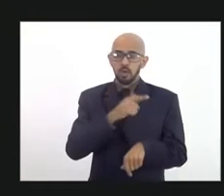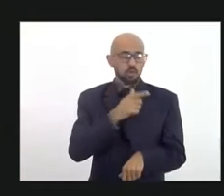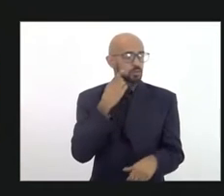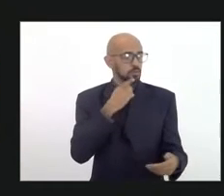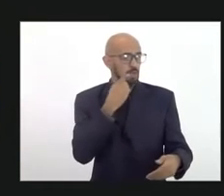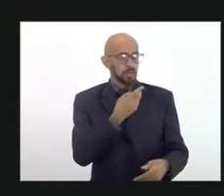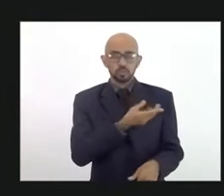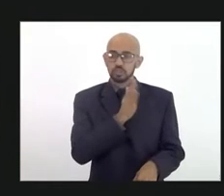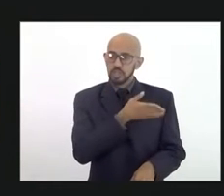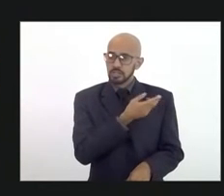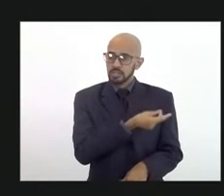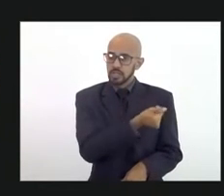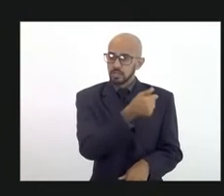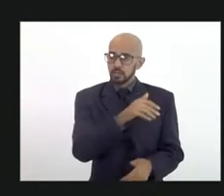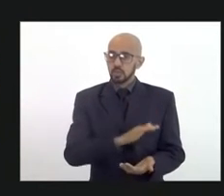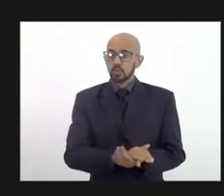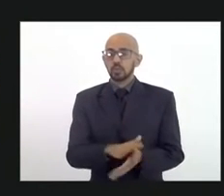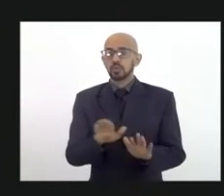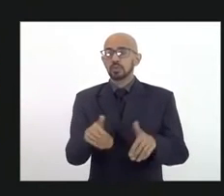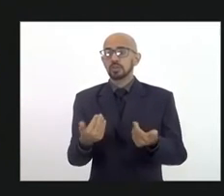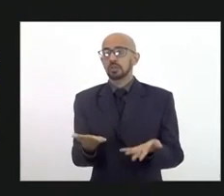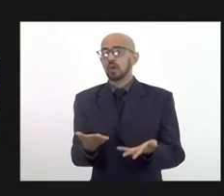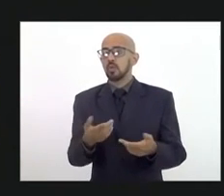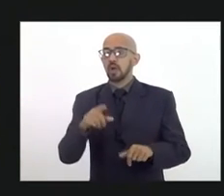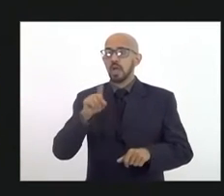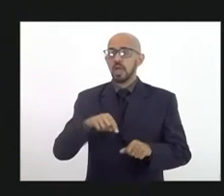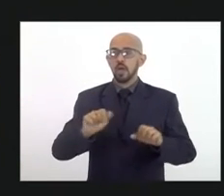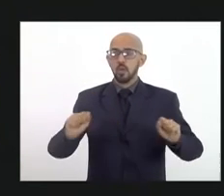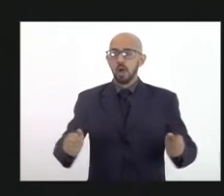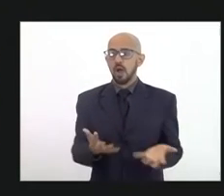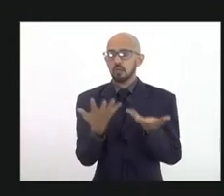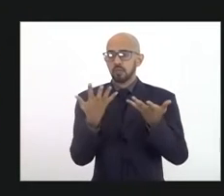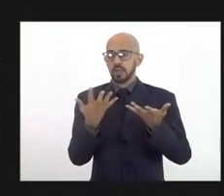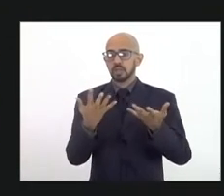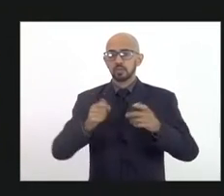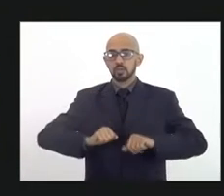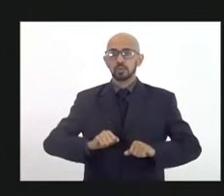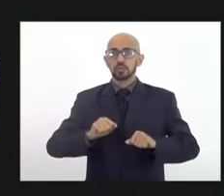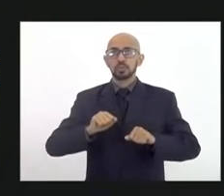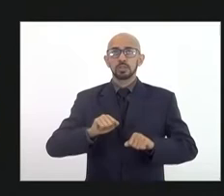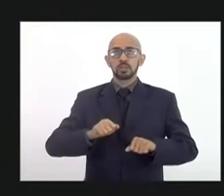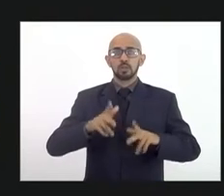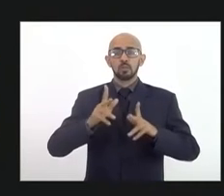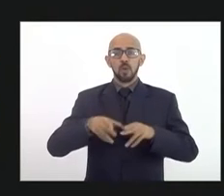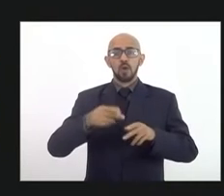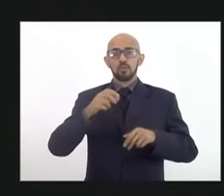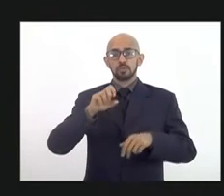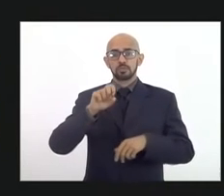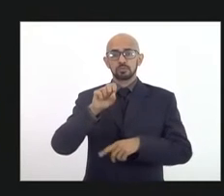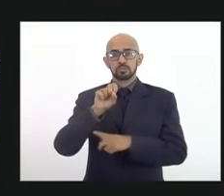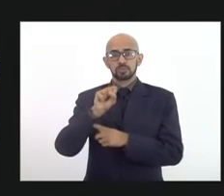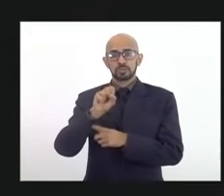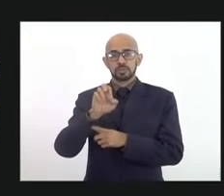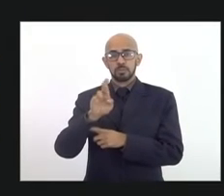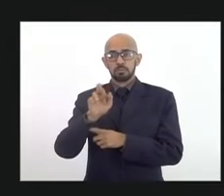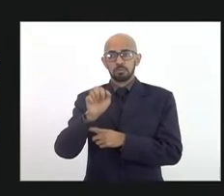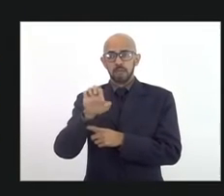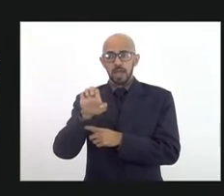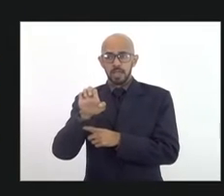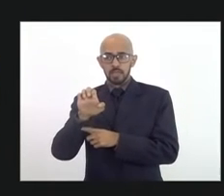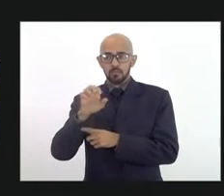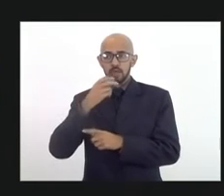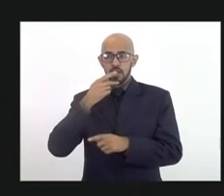na época que estava no Conleste, no Itaguesen Oil, evento esse que, conforme mensurado pelo SEBRAE,